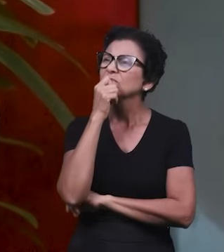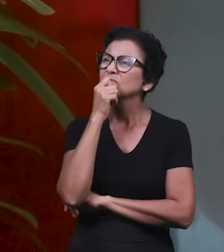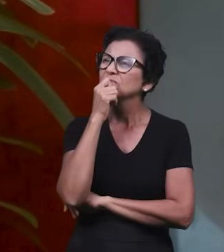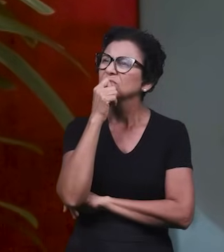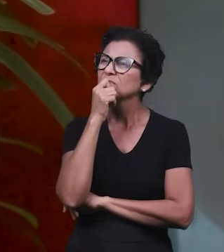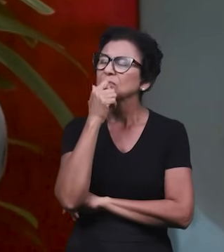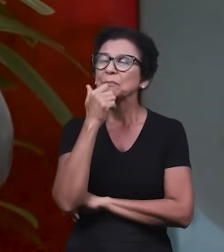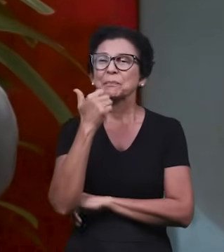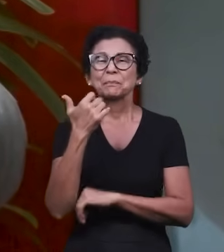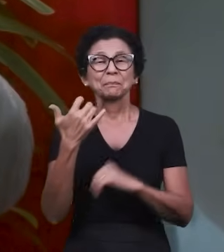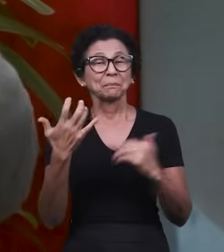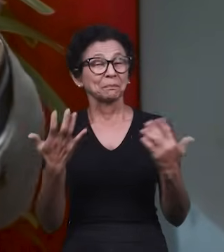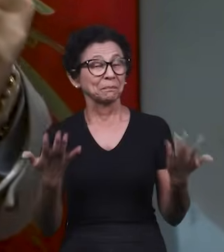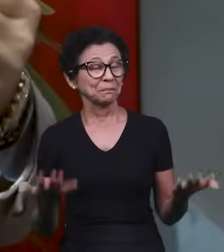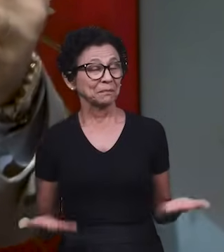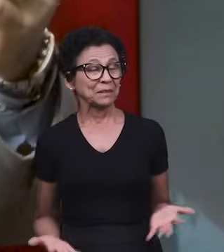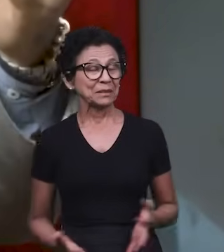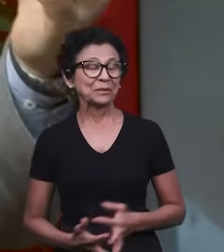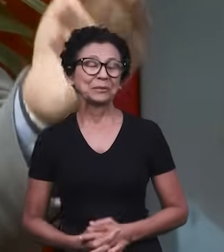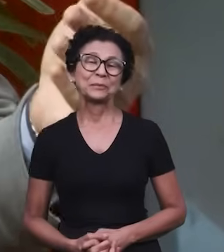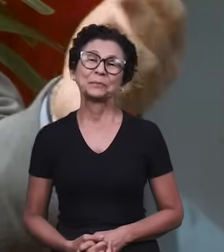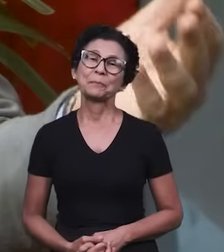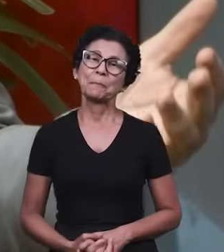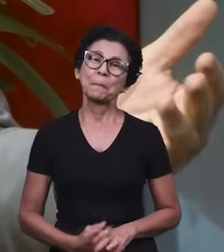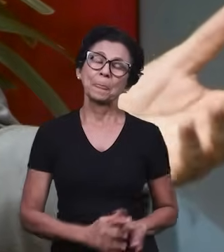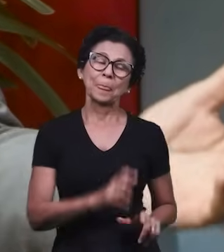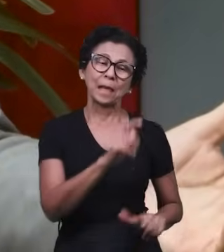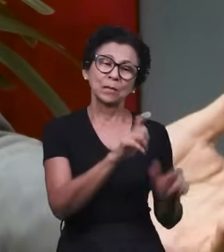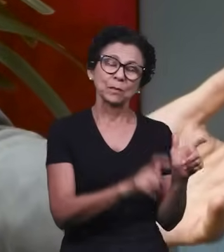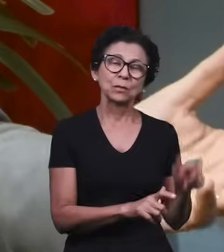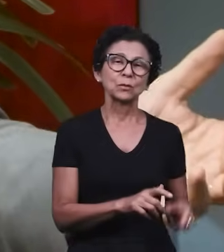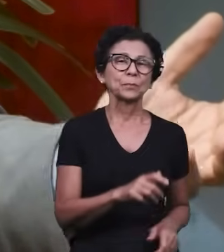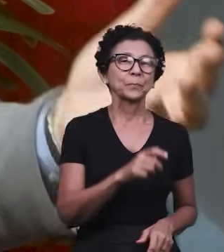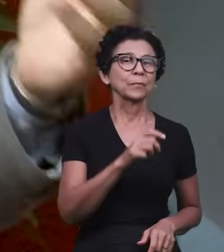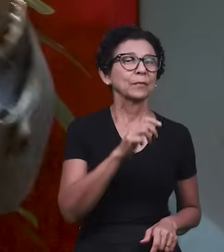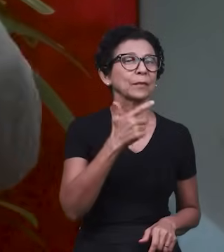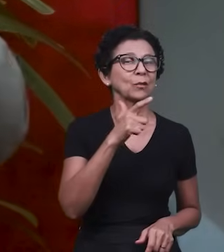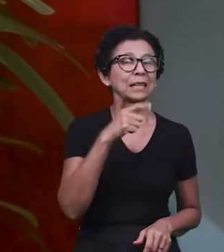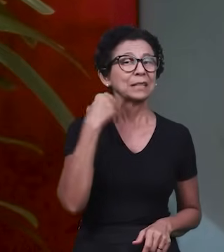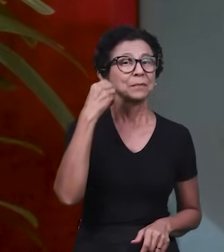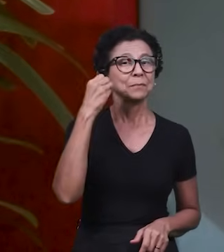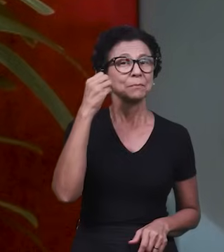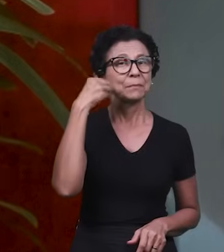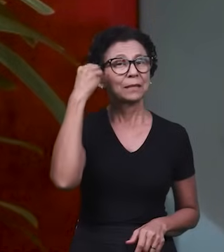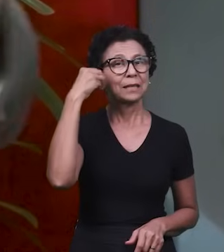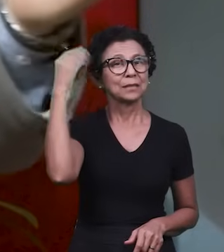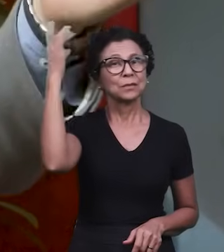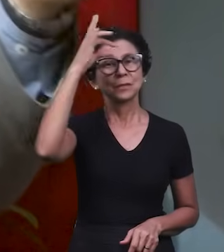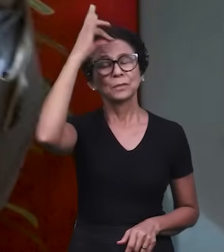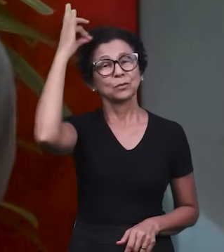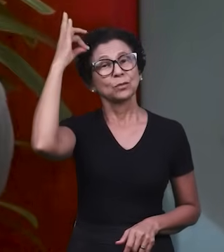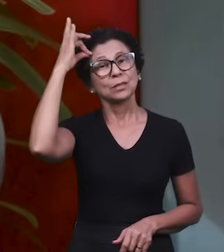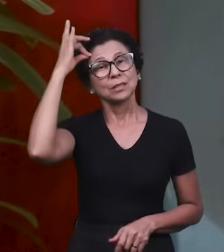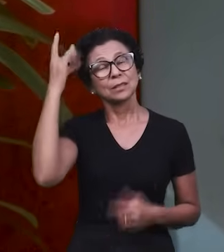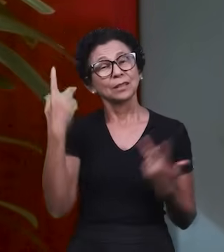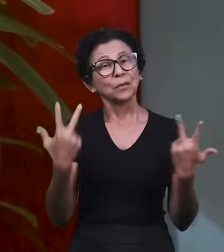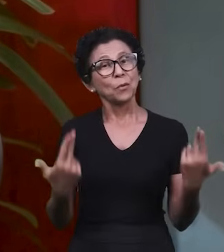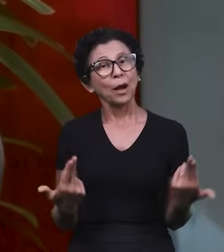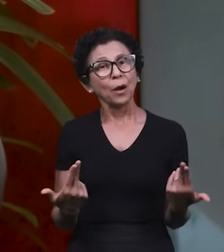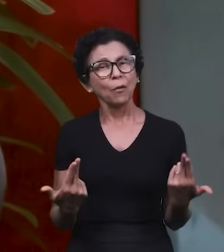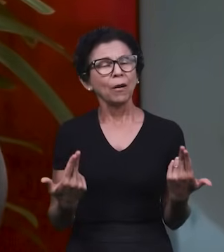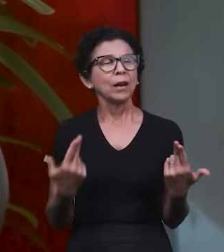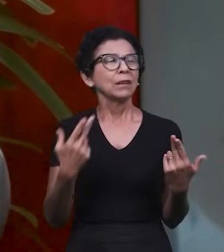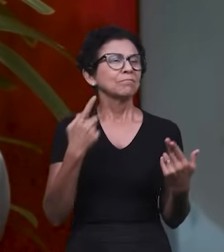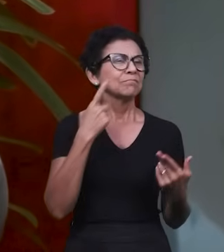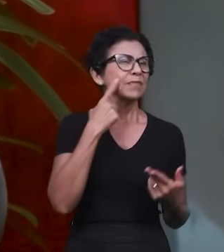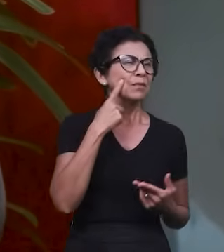o homem que não está vivendo uma experiência com o Espírito Santo. Ele está vendo as coisas acontecerem à sua volta. Ele